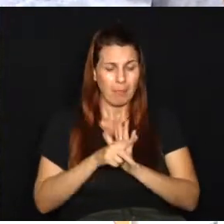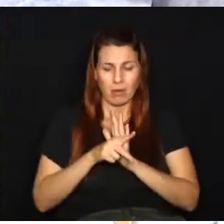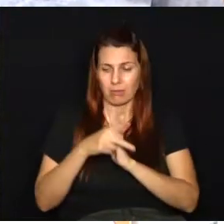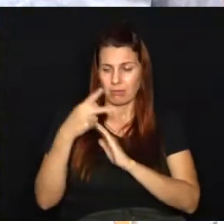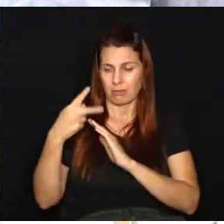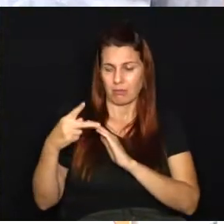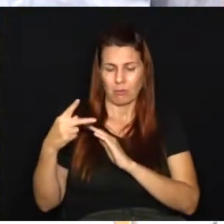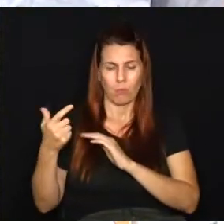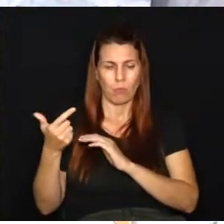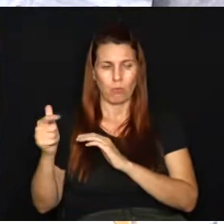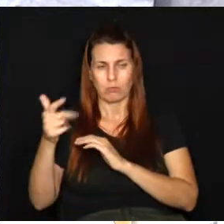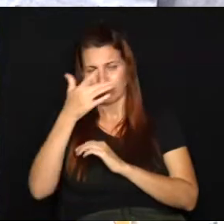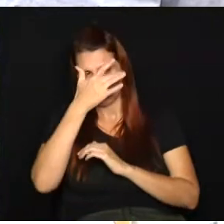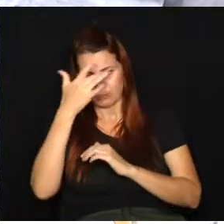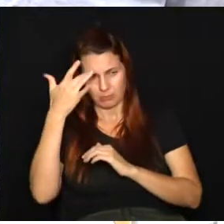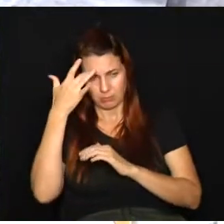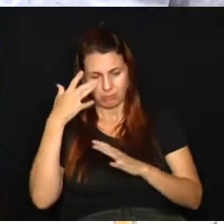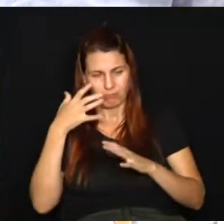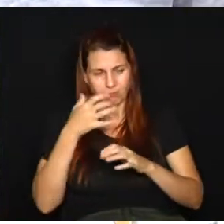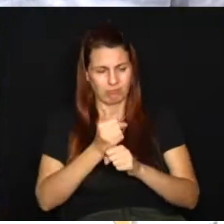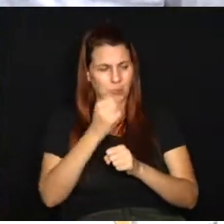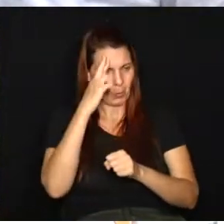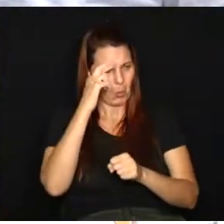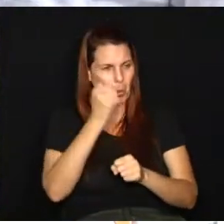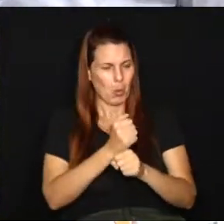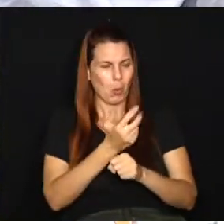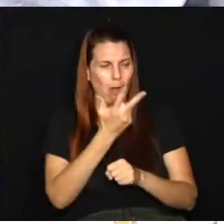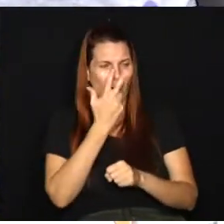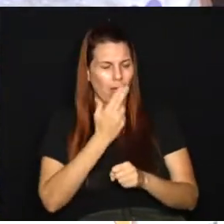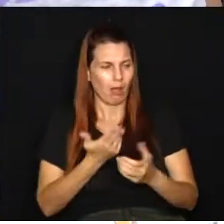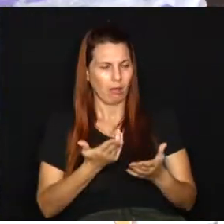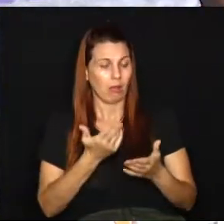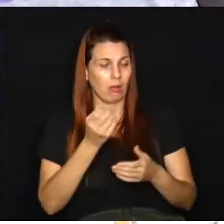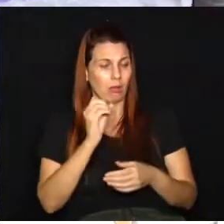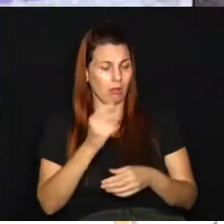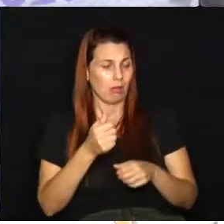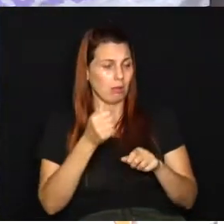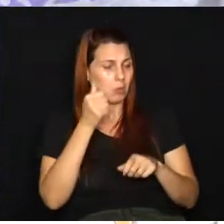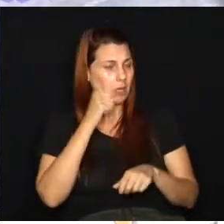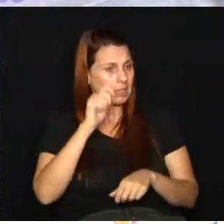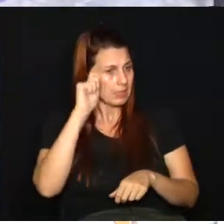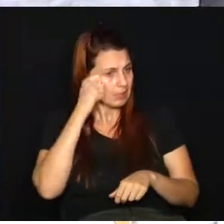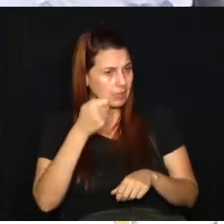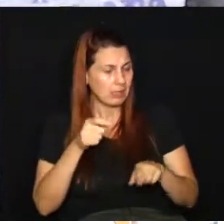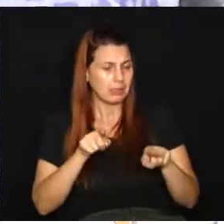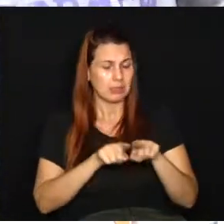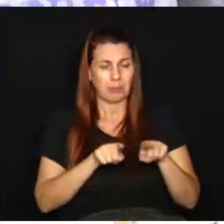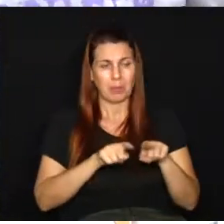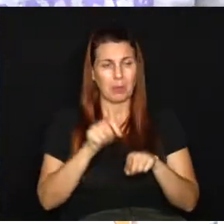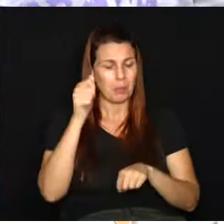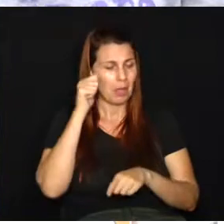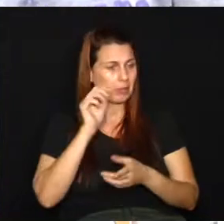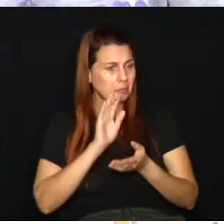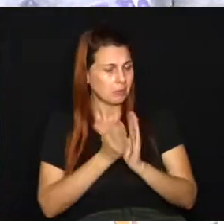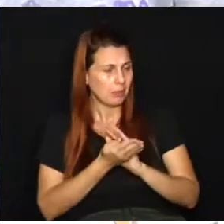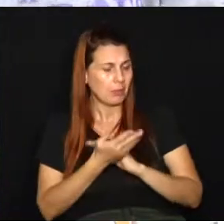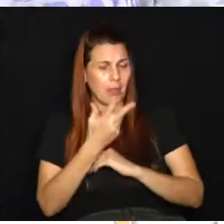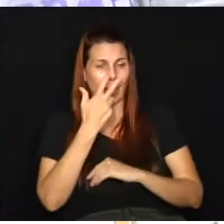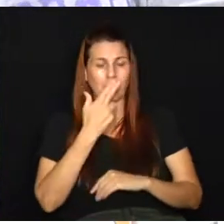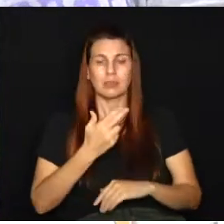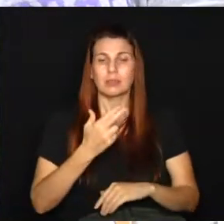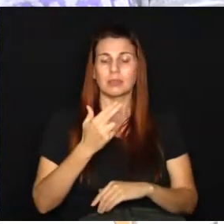mulheres negras como mais ainda como pessoas que não, das mulheres negras, das mulheres trans, como pessoas que não merecem ter